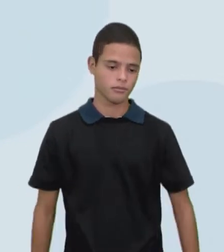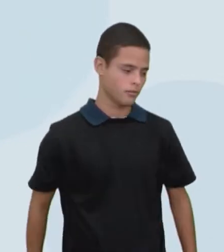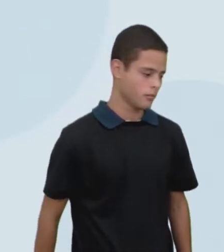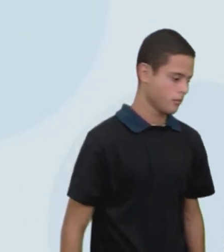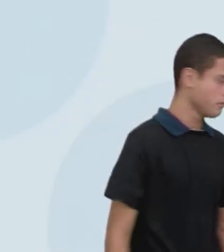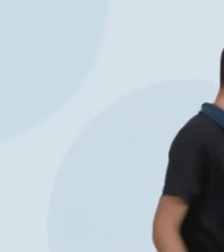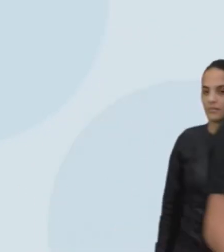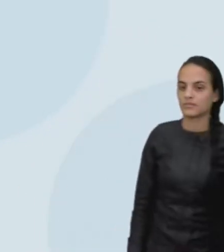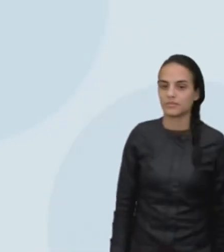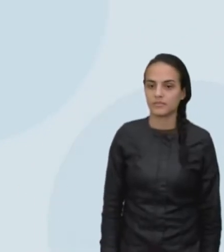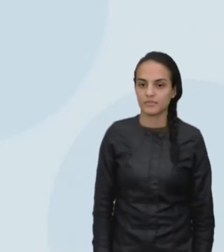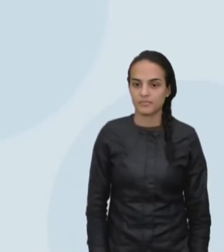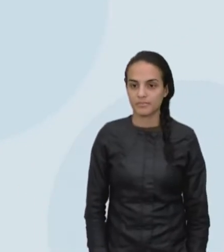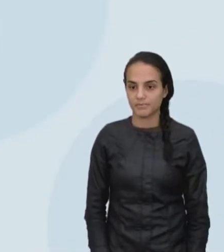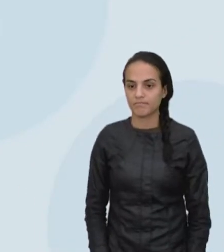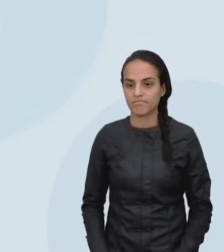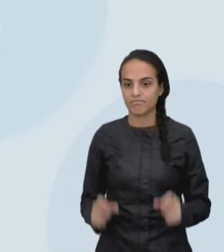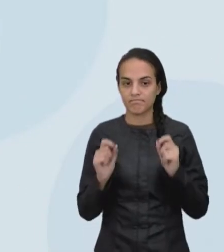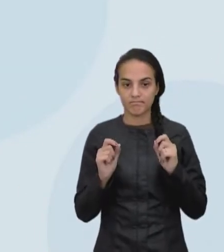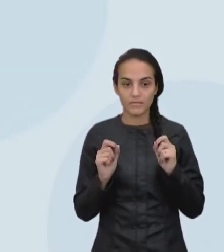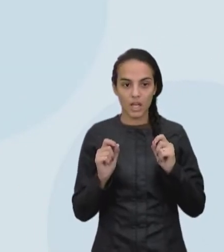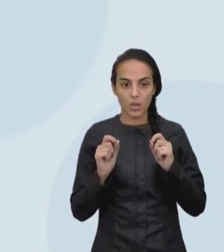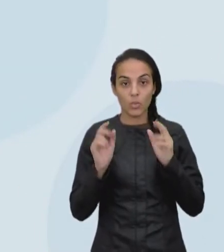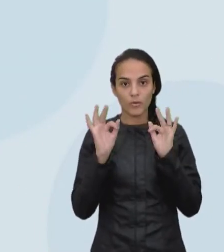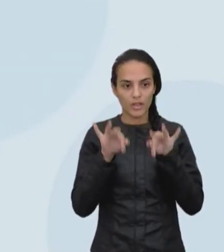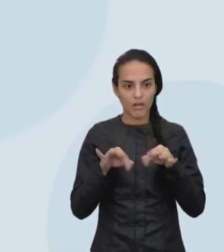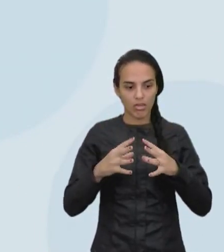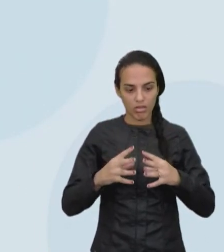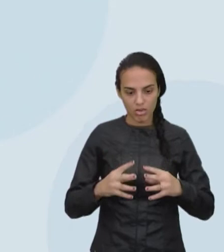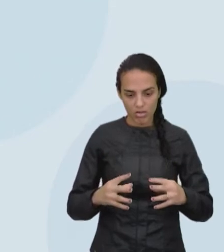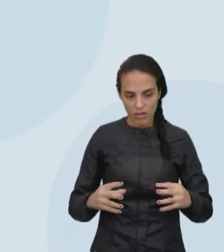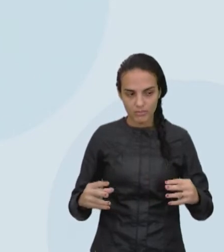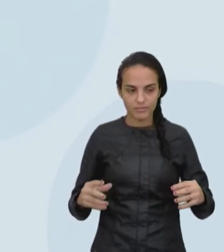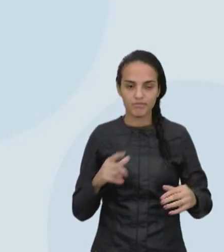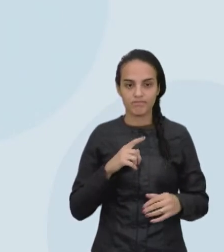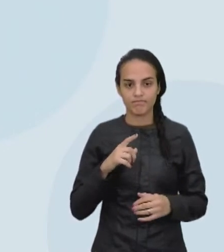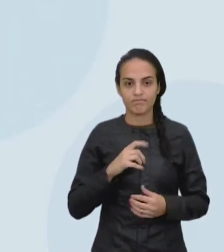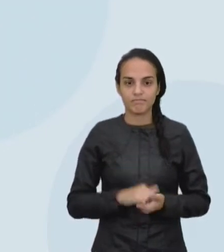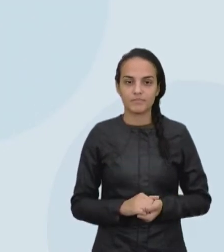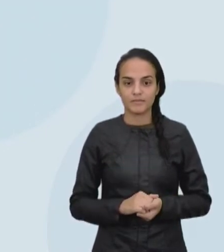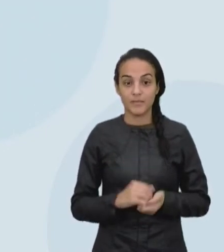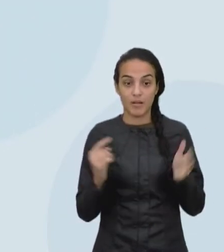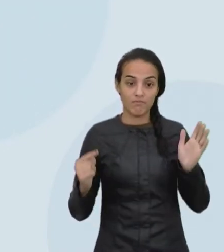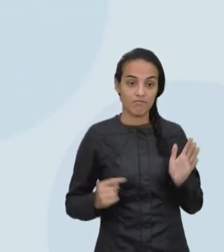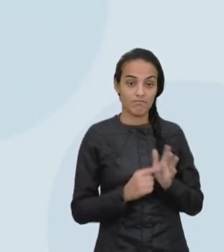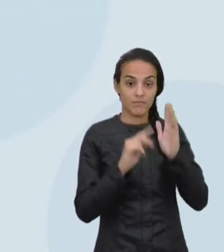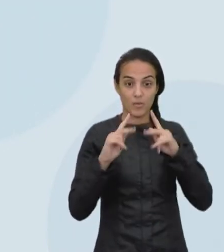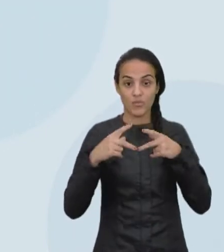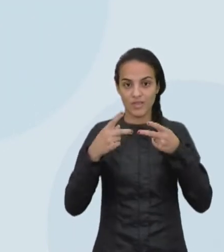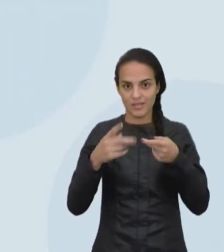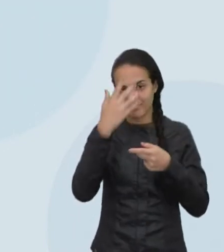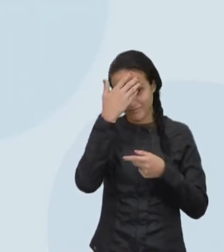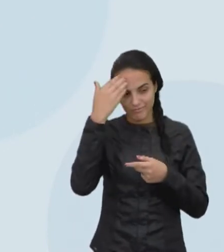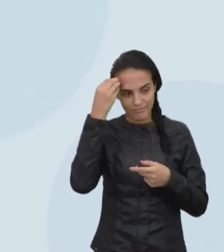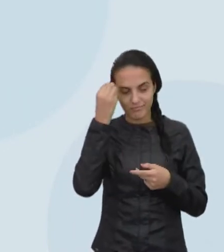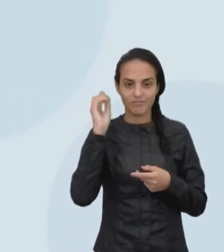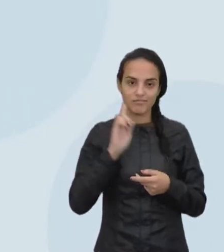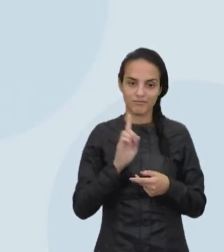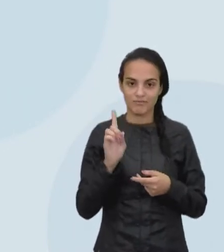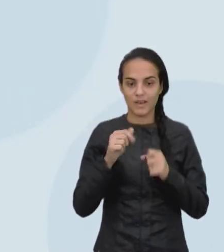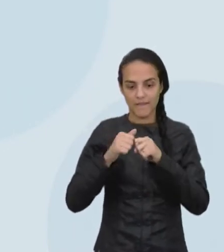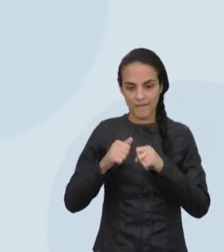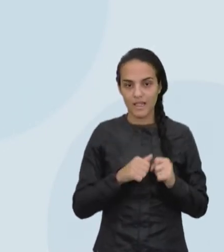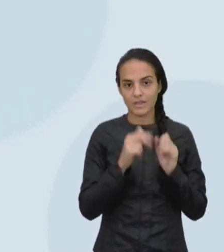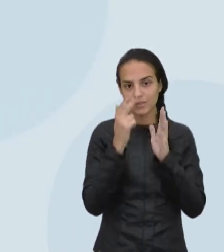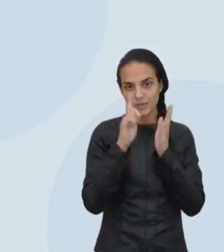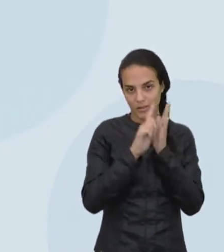meio de decomposição natural, né, processos biológicos. Só acessar esse link, não se esqueça e façam suas anotações